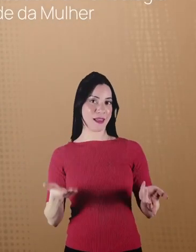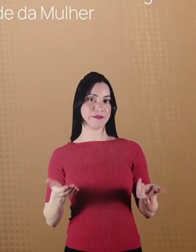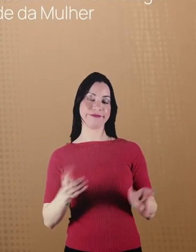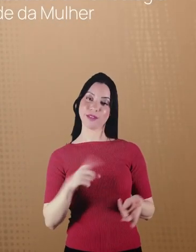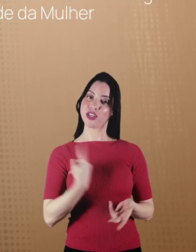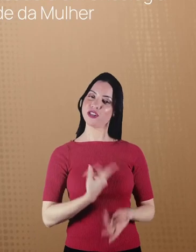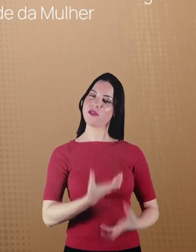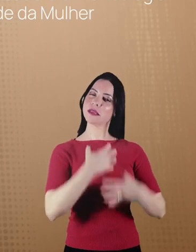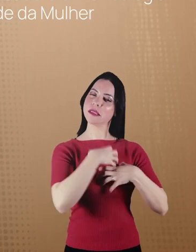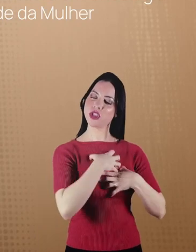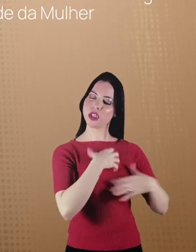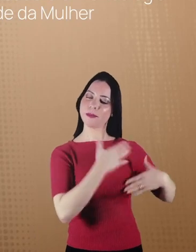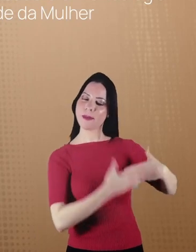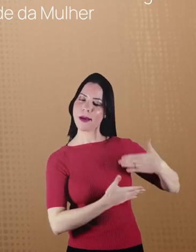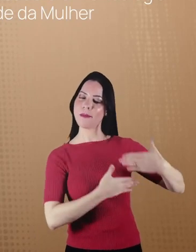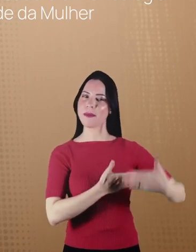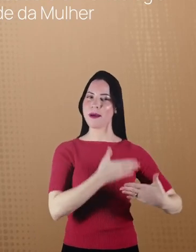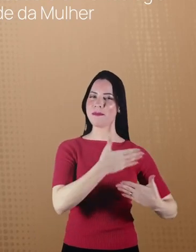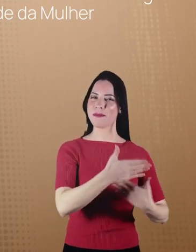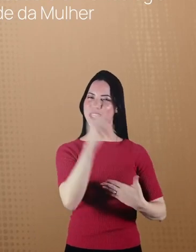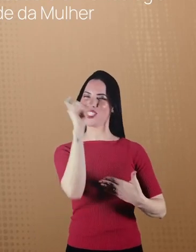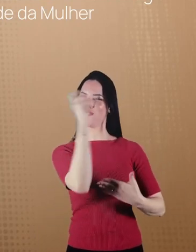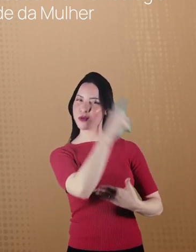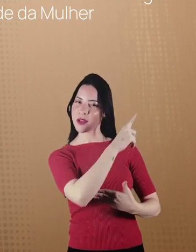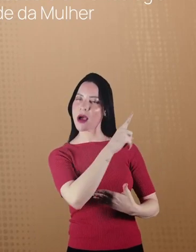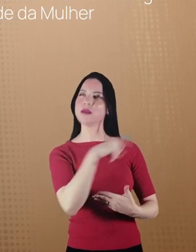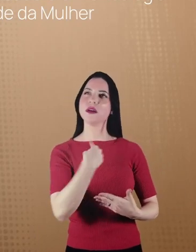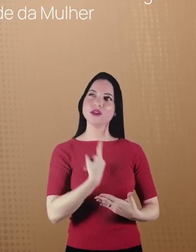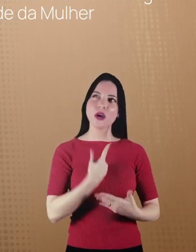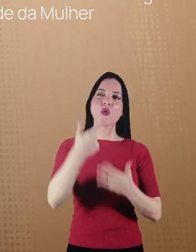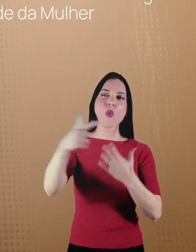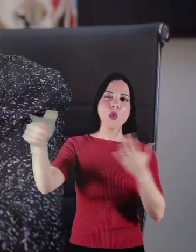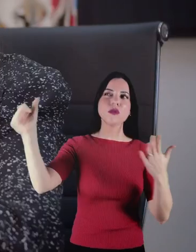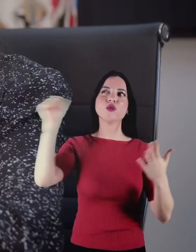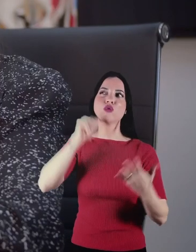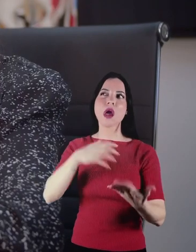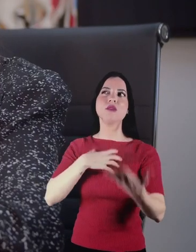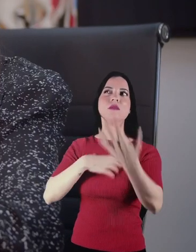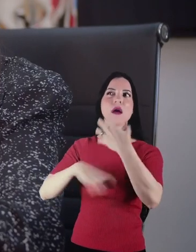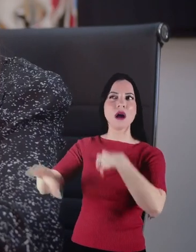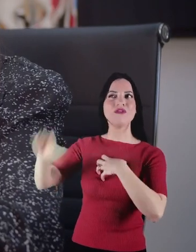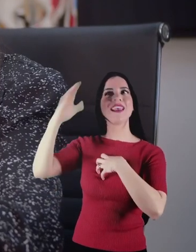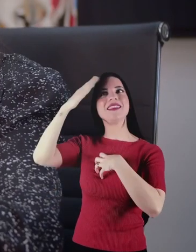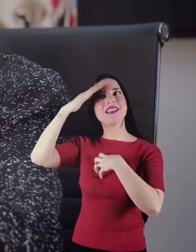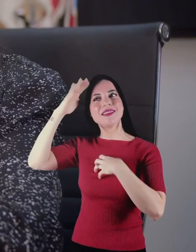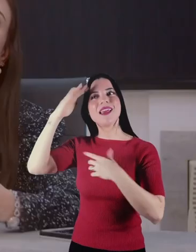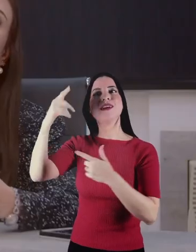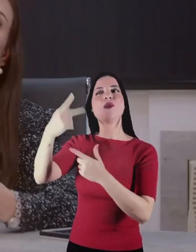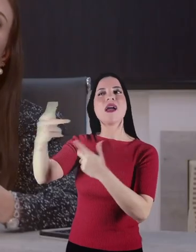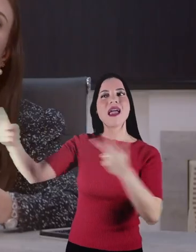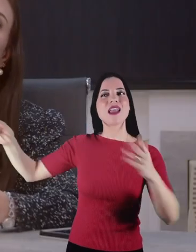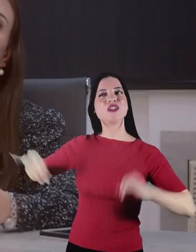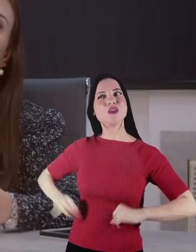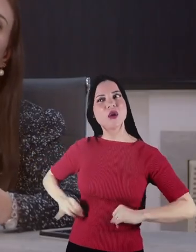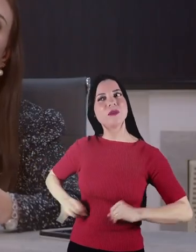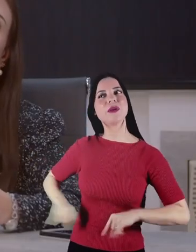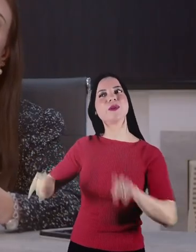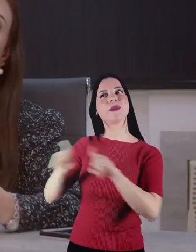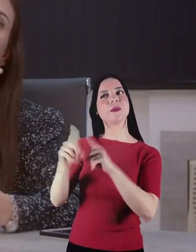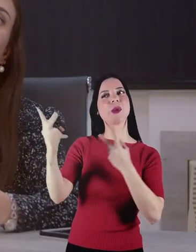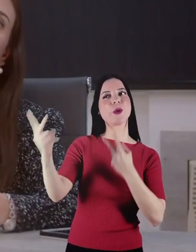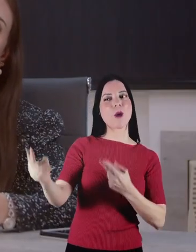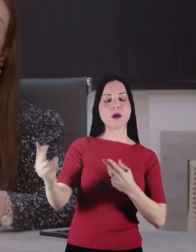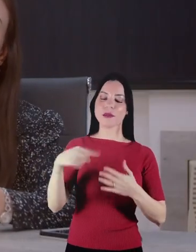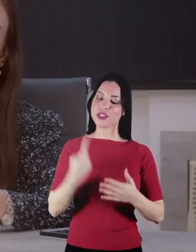algumas dificuldades e vai entendendo outras mulheres, entendendo essas dores, então a gente acaba pensando nessas